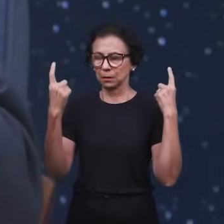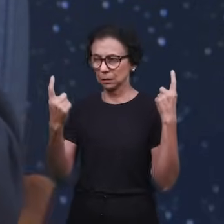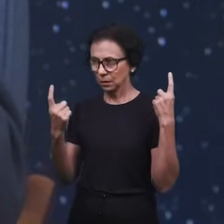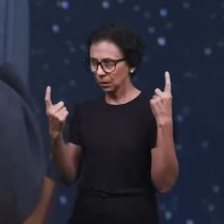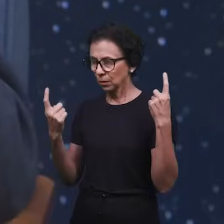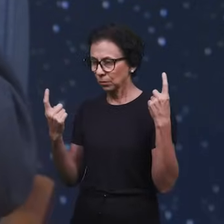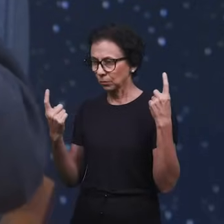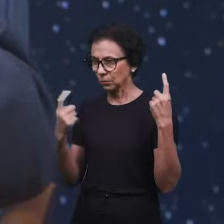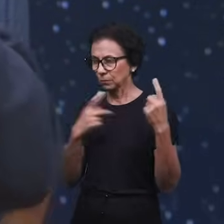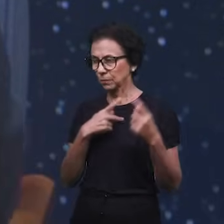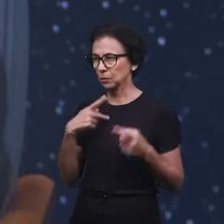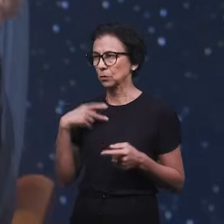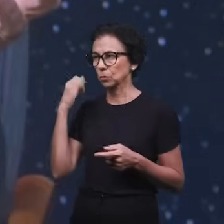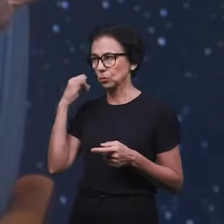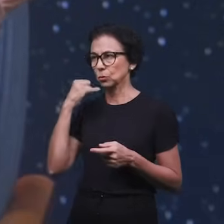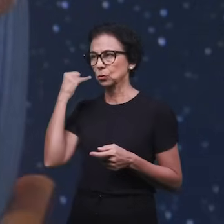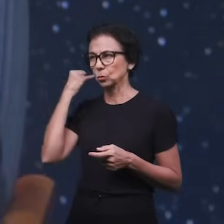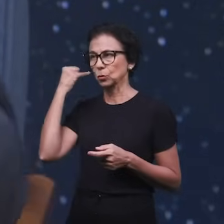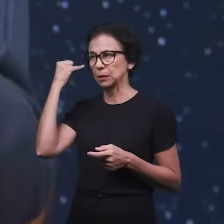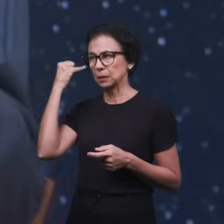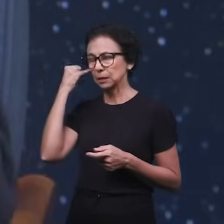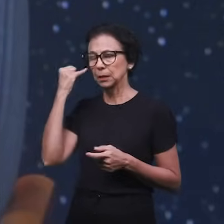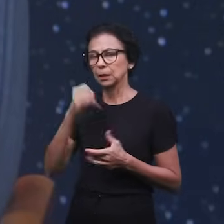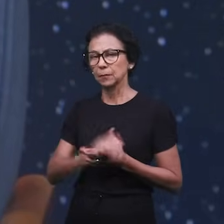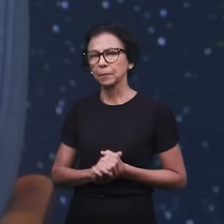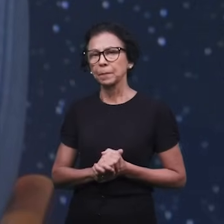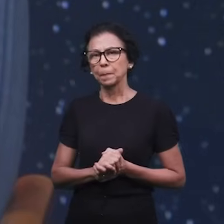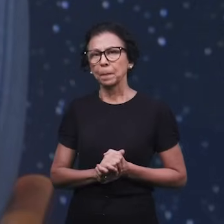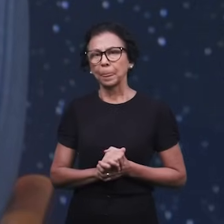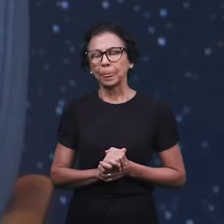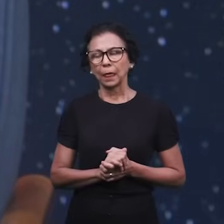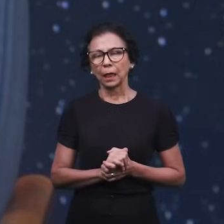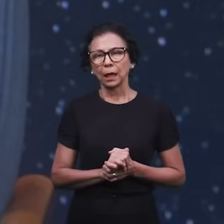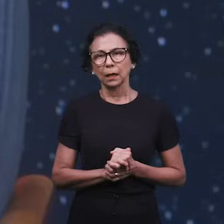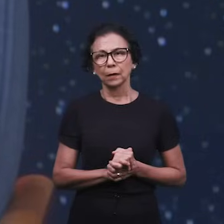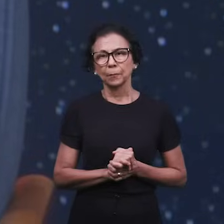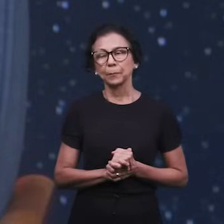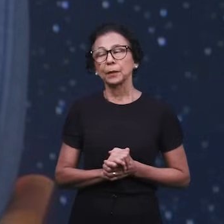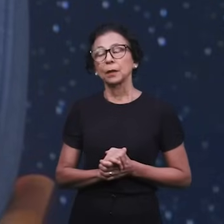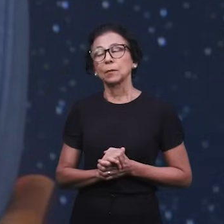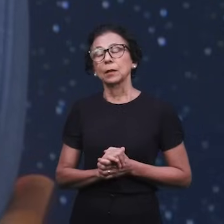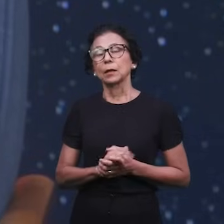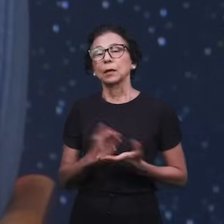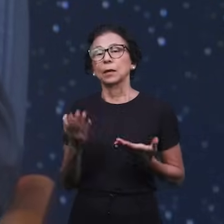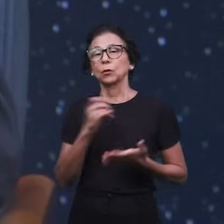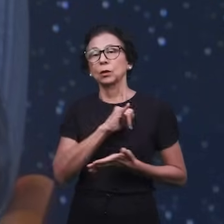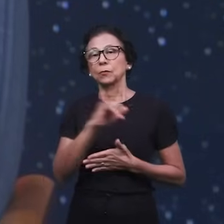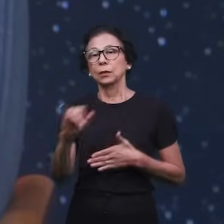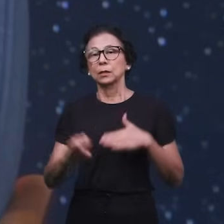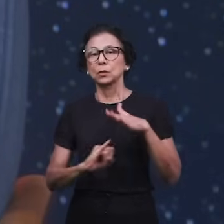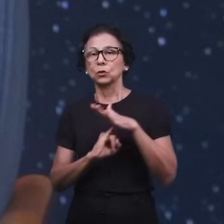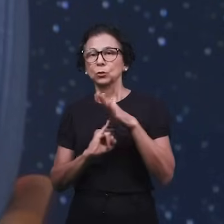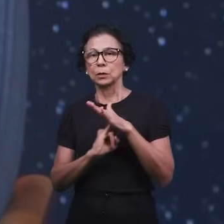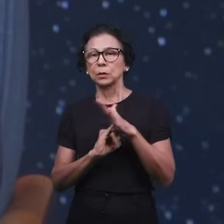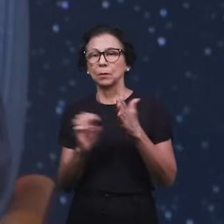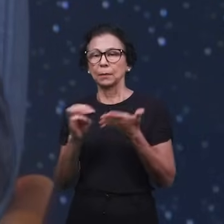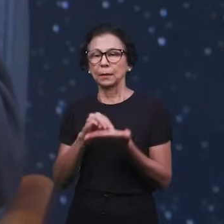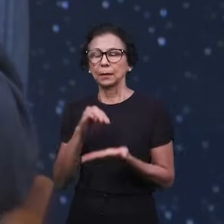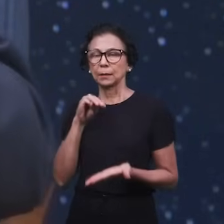Josias, agora falando enquanto instituição, a preocupação do presbitério é que haja